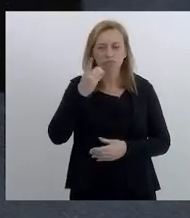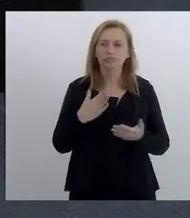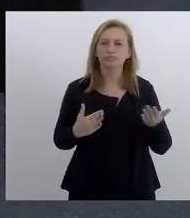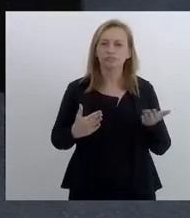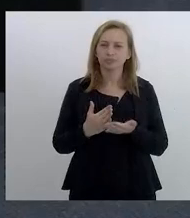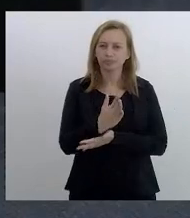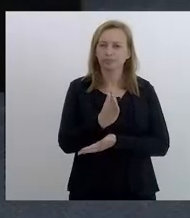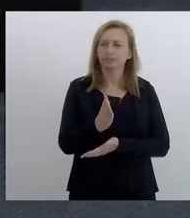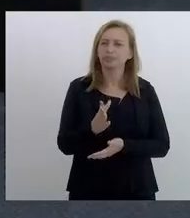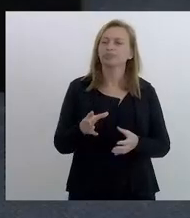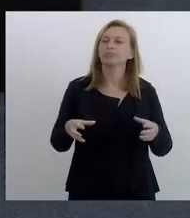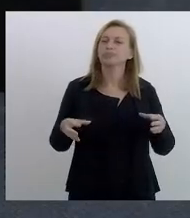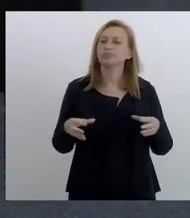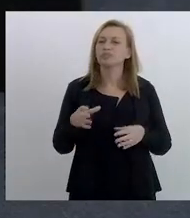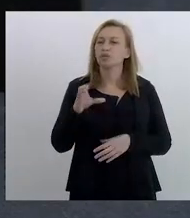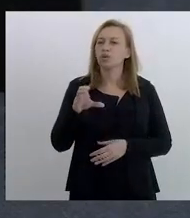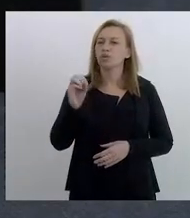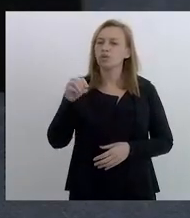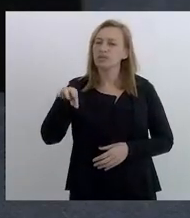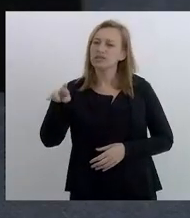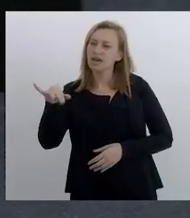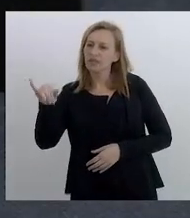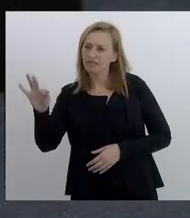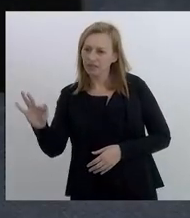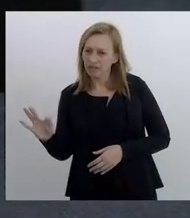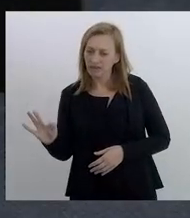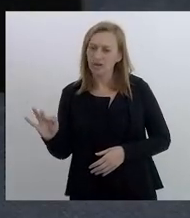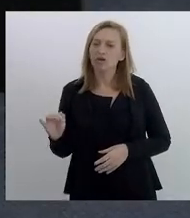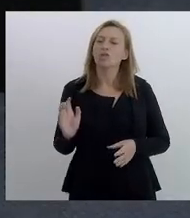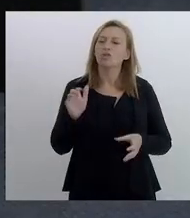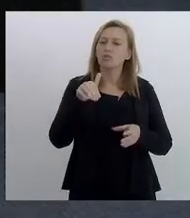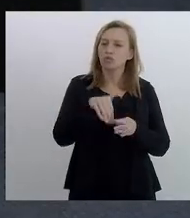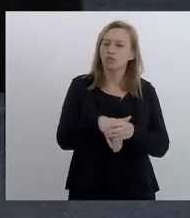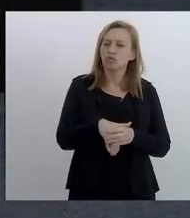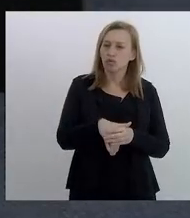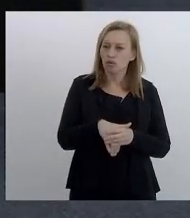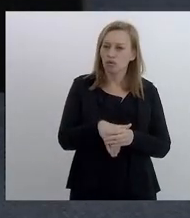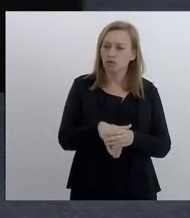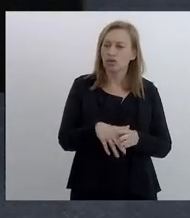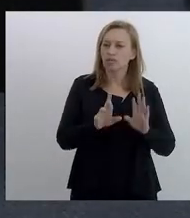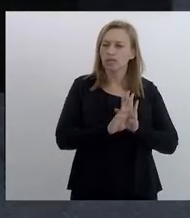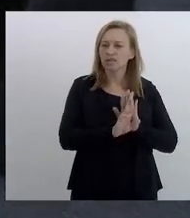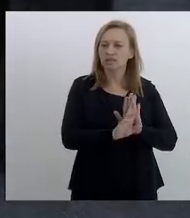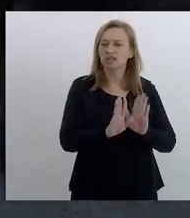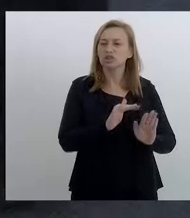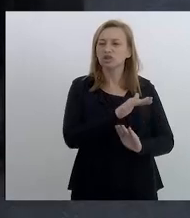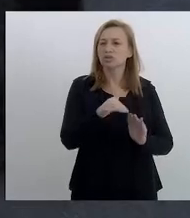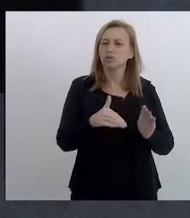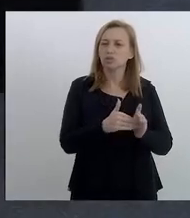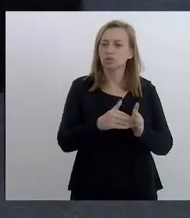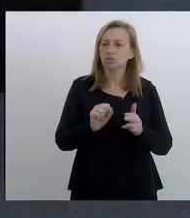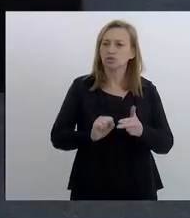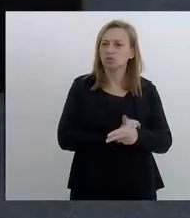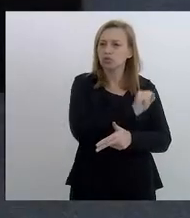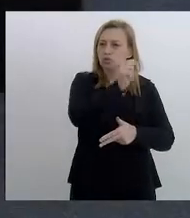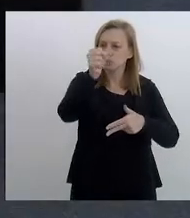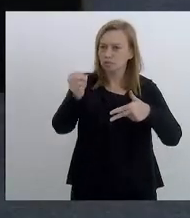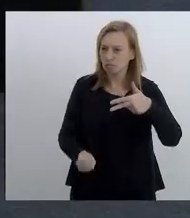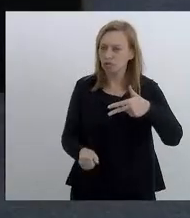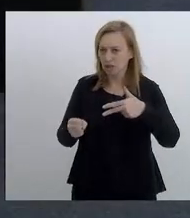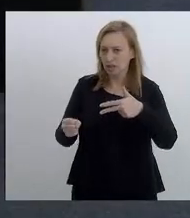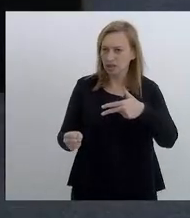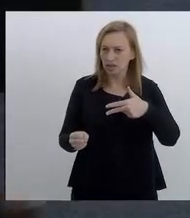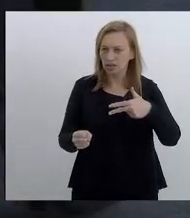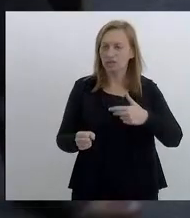aprovamos na Comissarf, com voto dos representantes de todos os poderes,